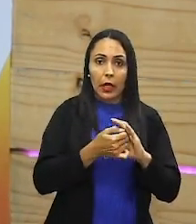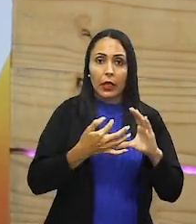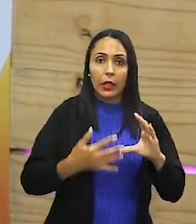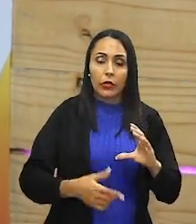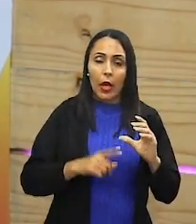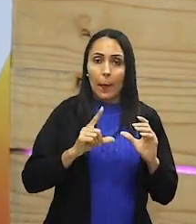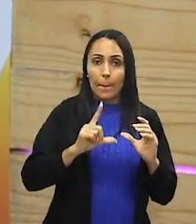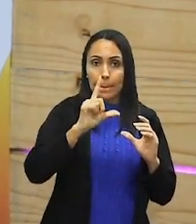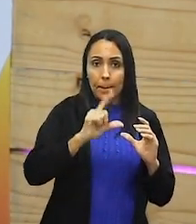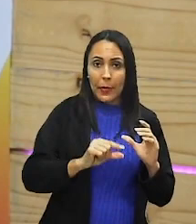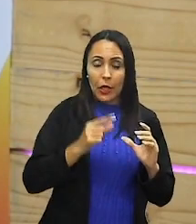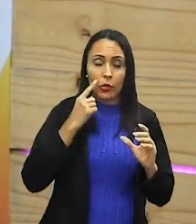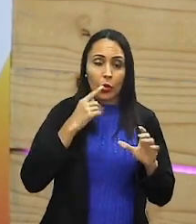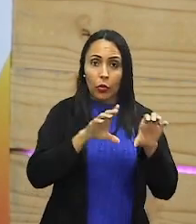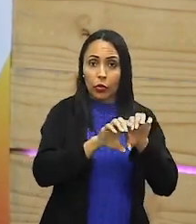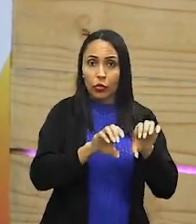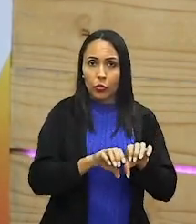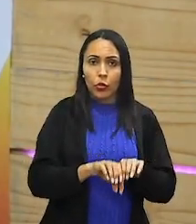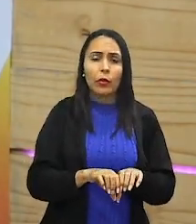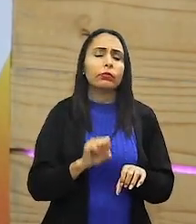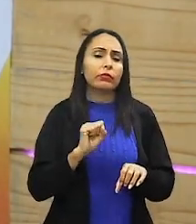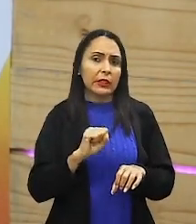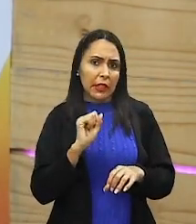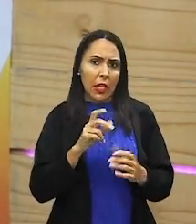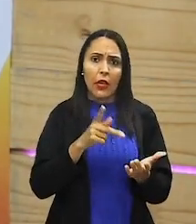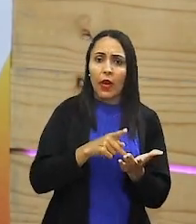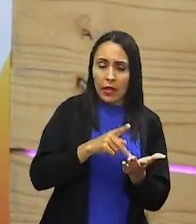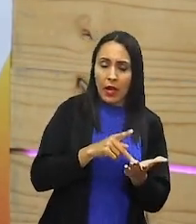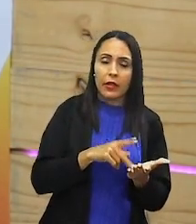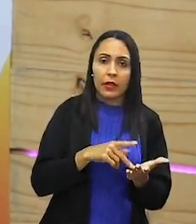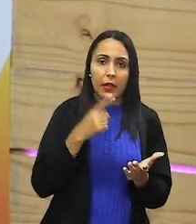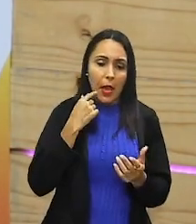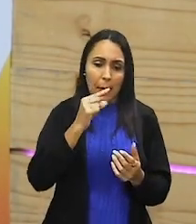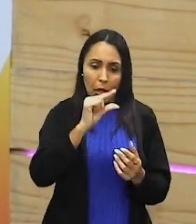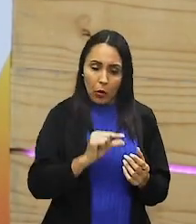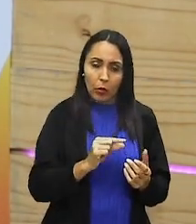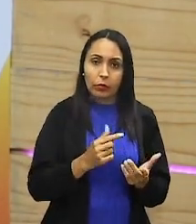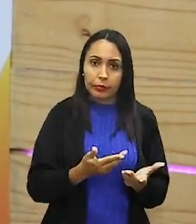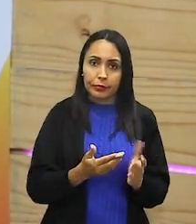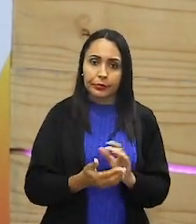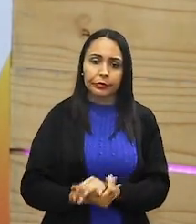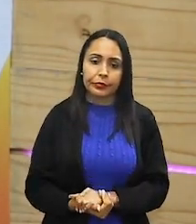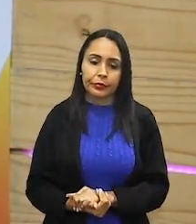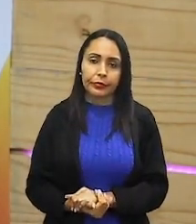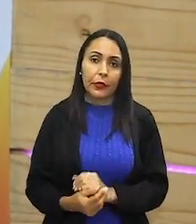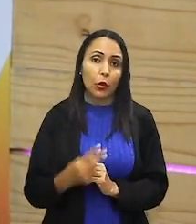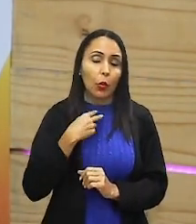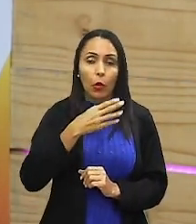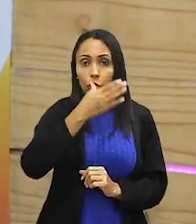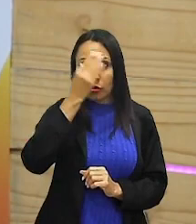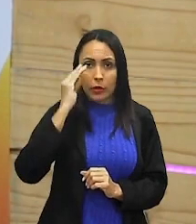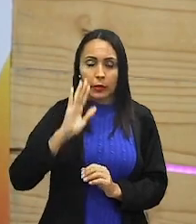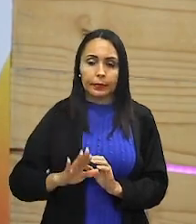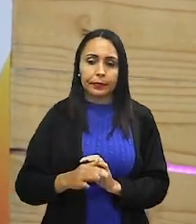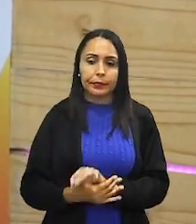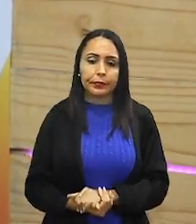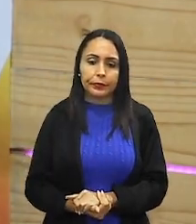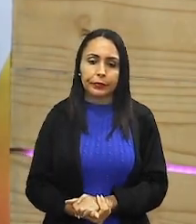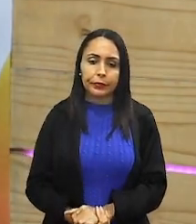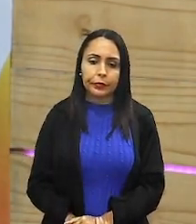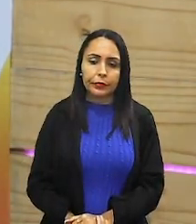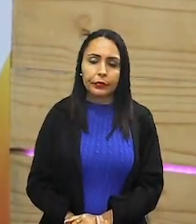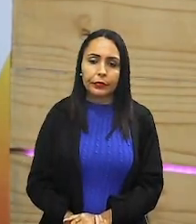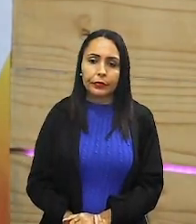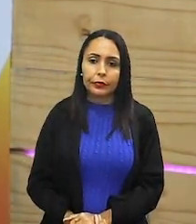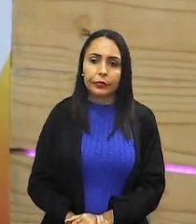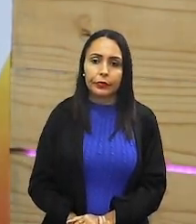menor estrutura microbiológica. O vírus é a menor estrutura microbiológica, tá? A gente não pode esquecer disso. Então, assim, bota na tela aí, por favor, Adri, por